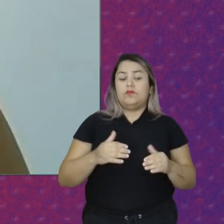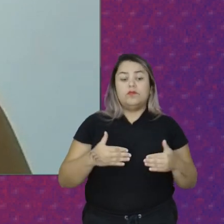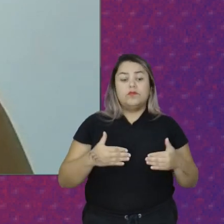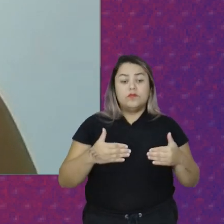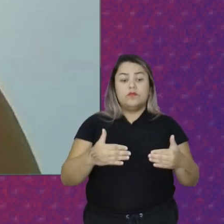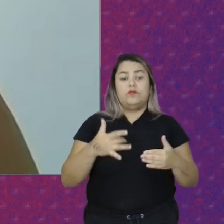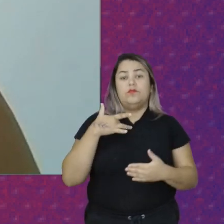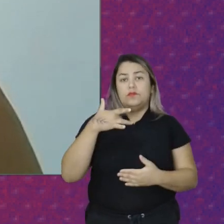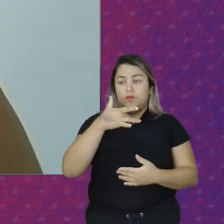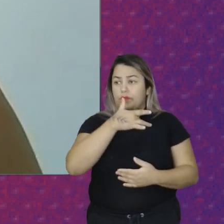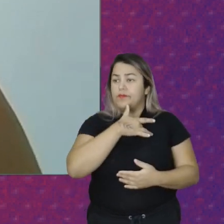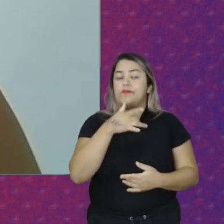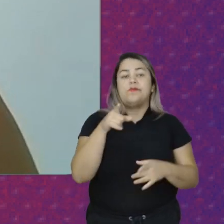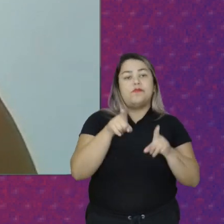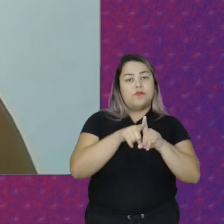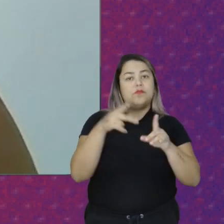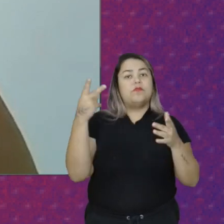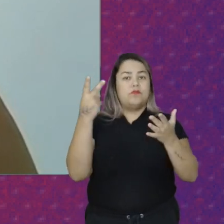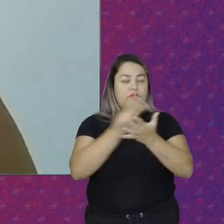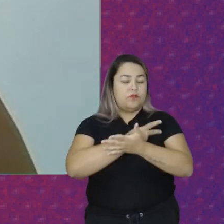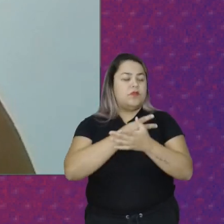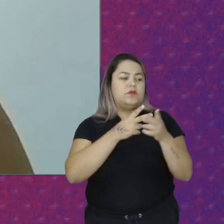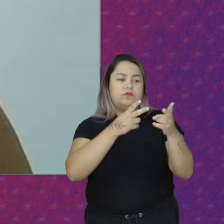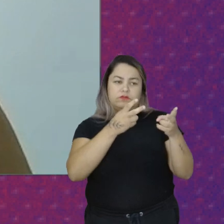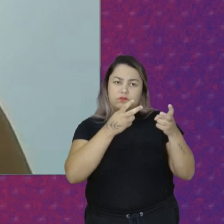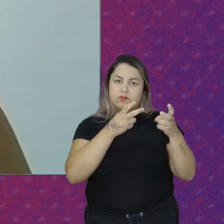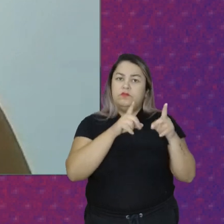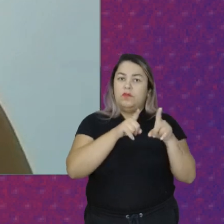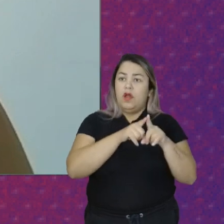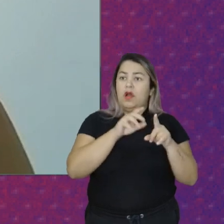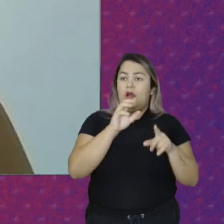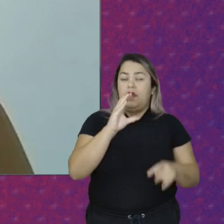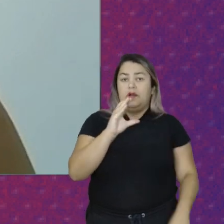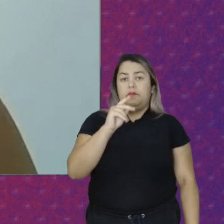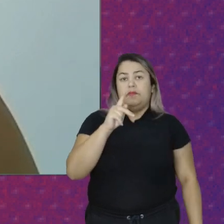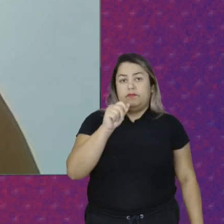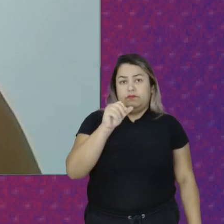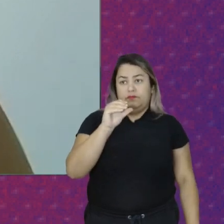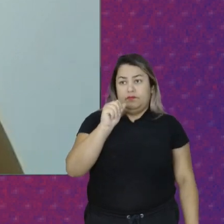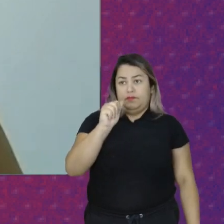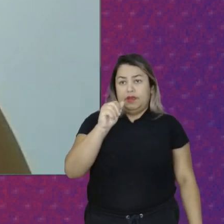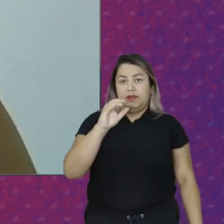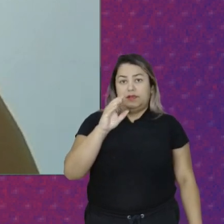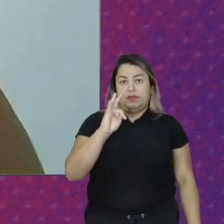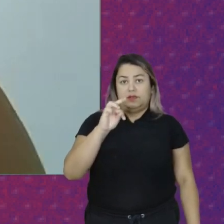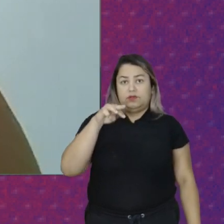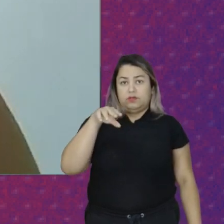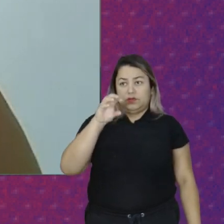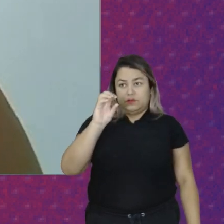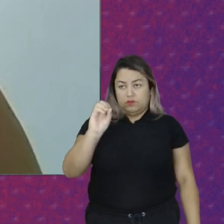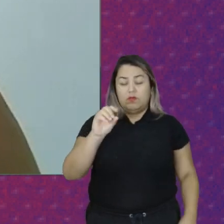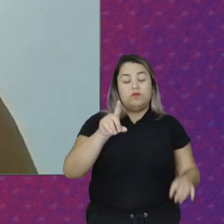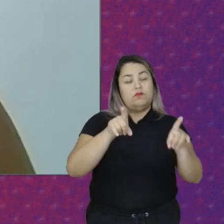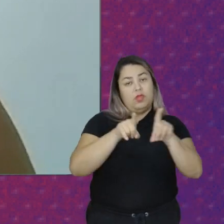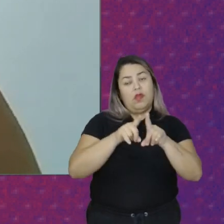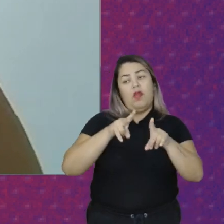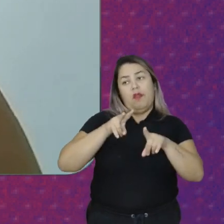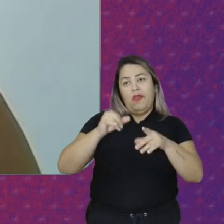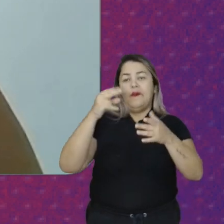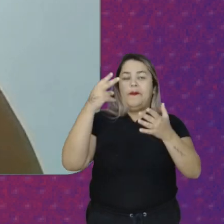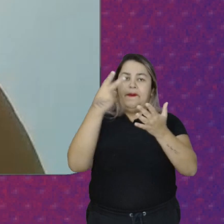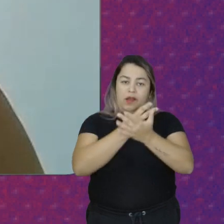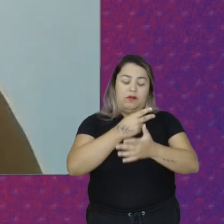ela vem com essa concepção anticapacitista. Uma outra questão que né, que nós